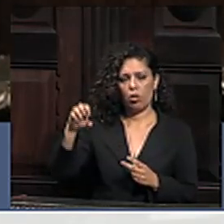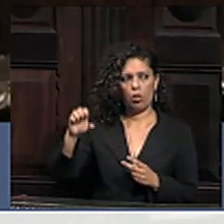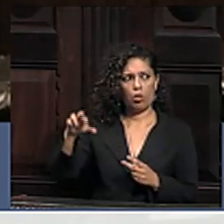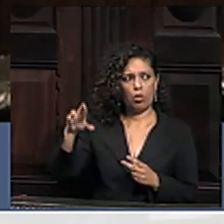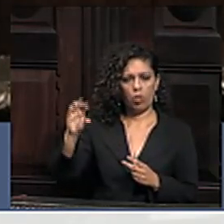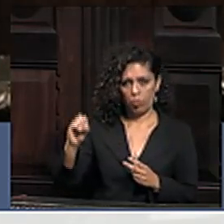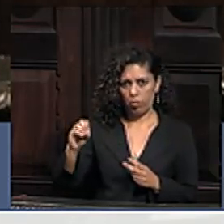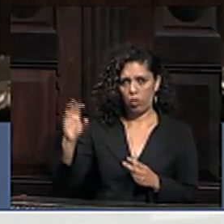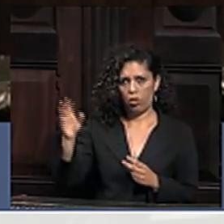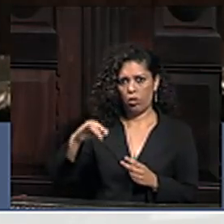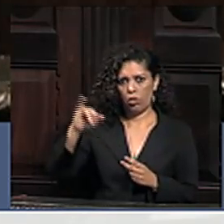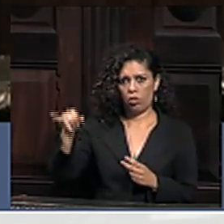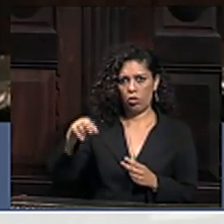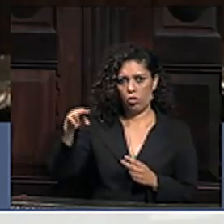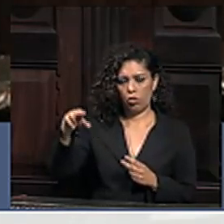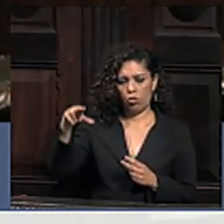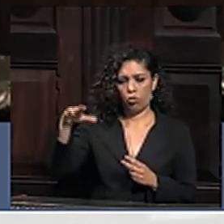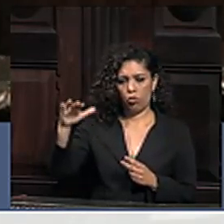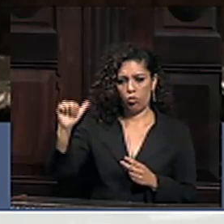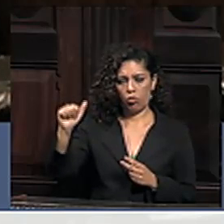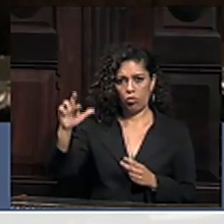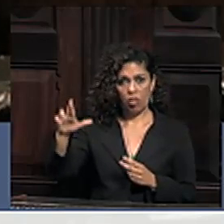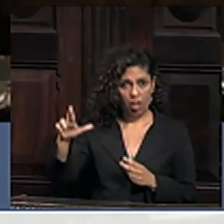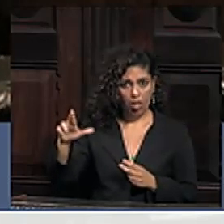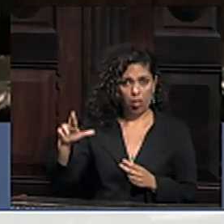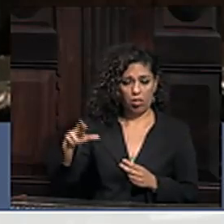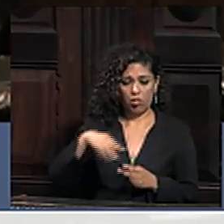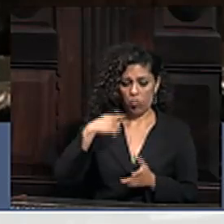tirar a presidenta Dilma Rousseff, que já tinha